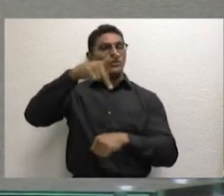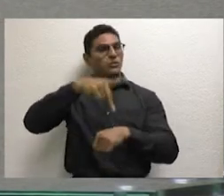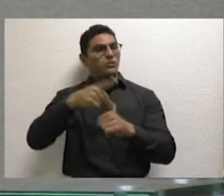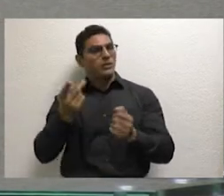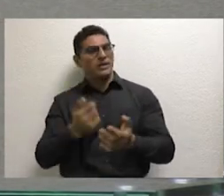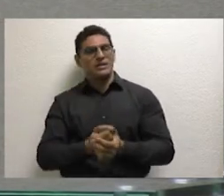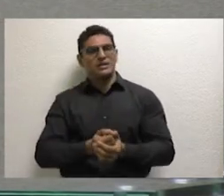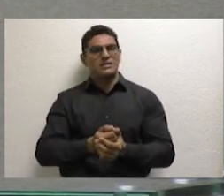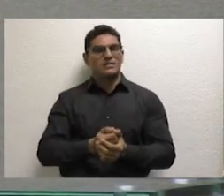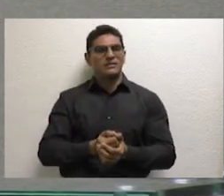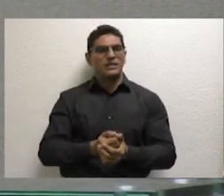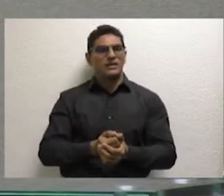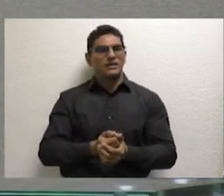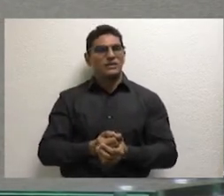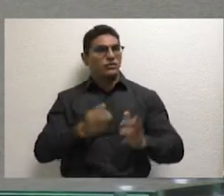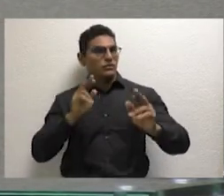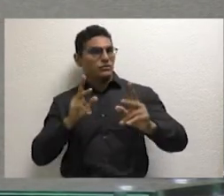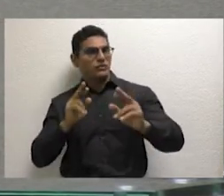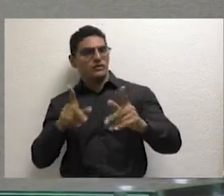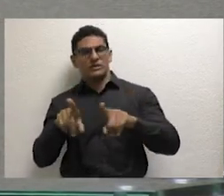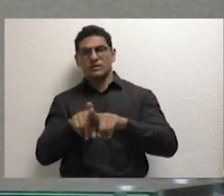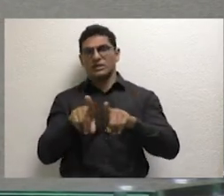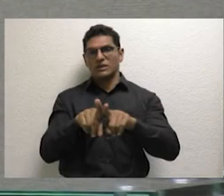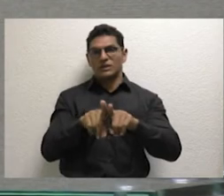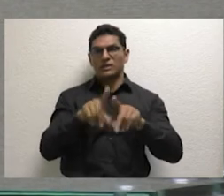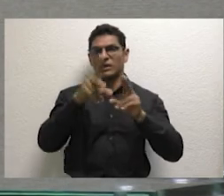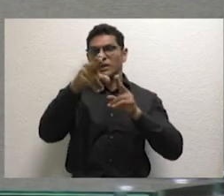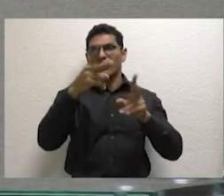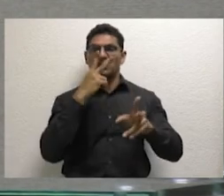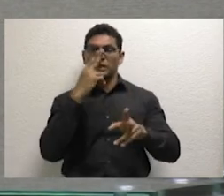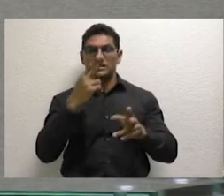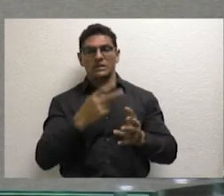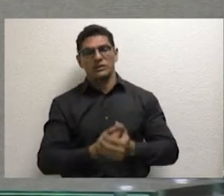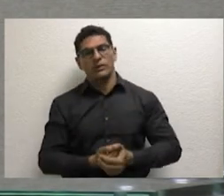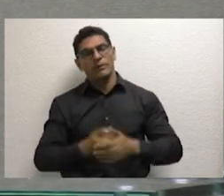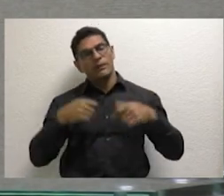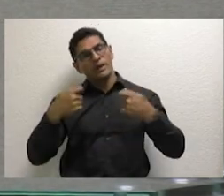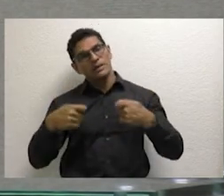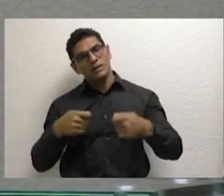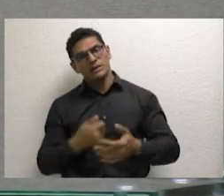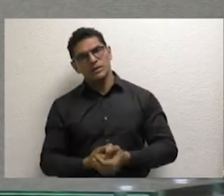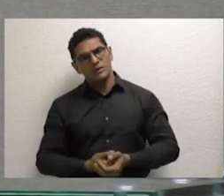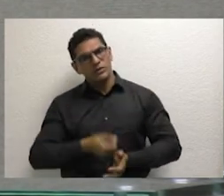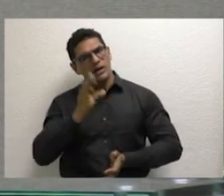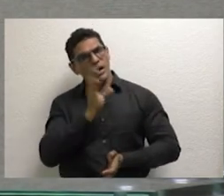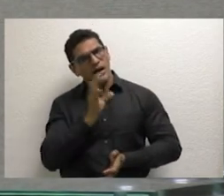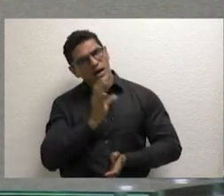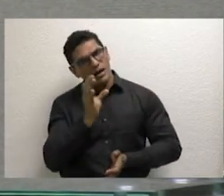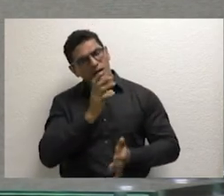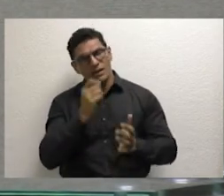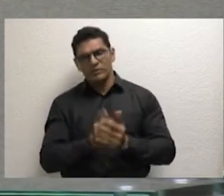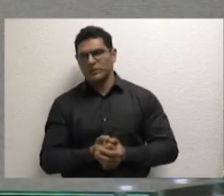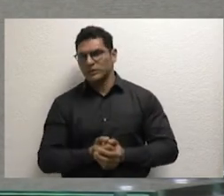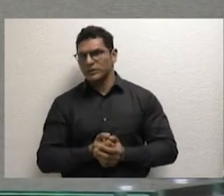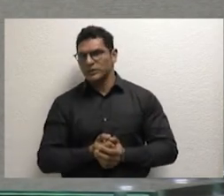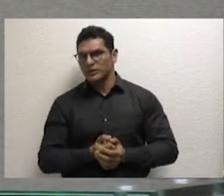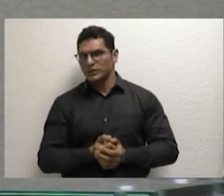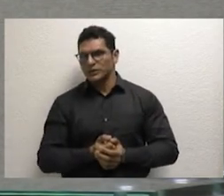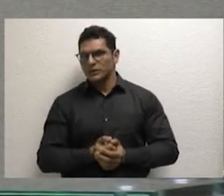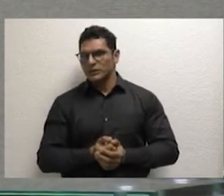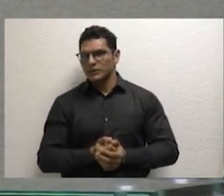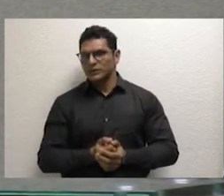potencialidades secundárias nós precisamos precisamos urgentemente duplicar deputado